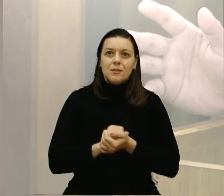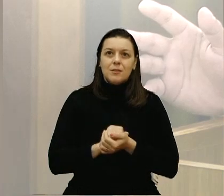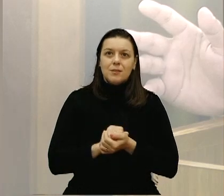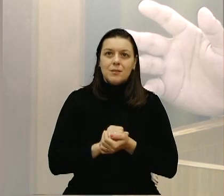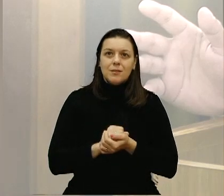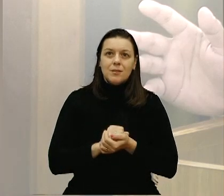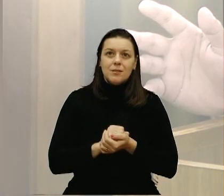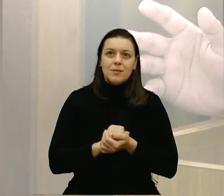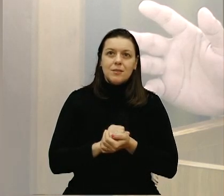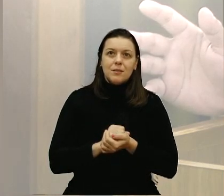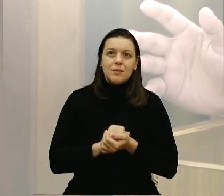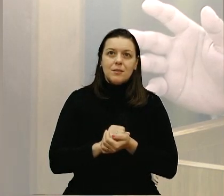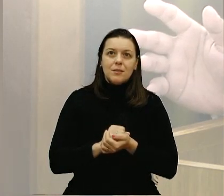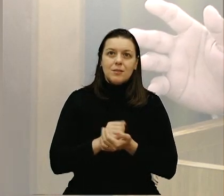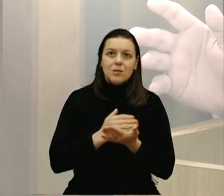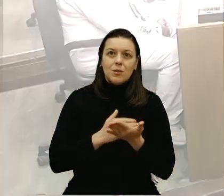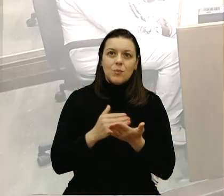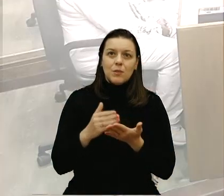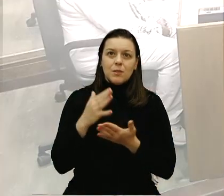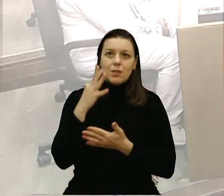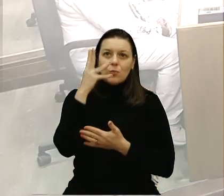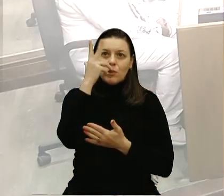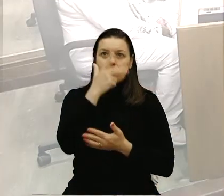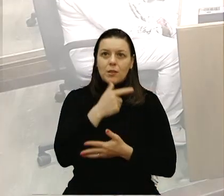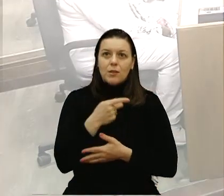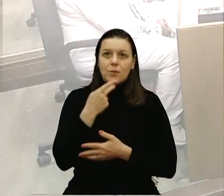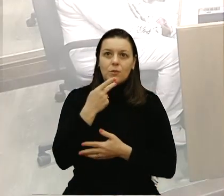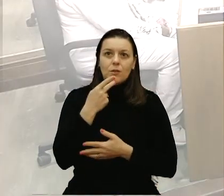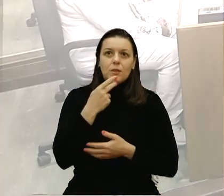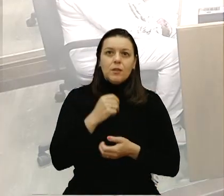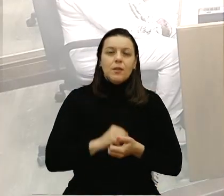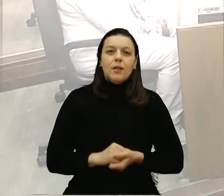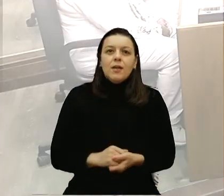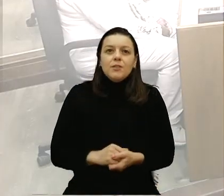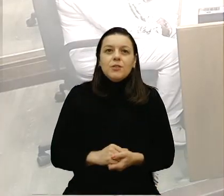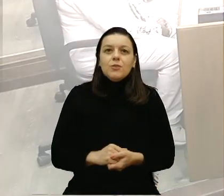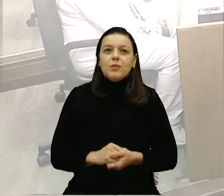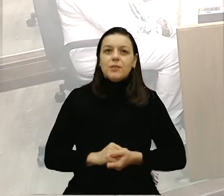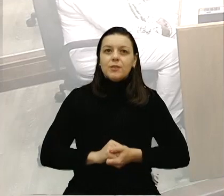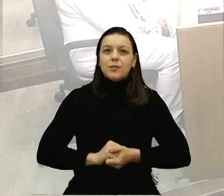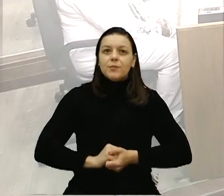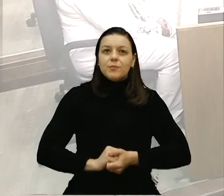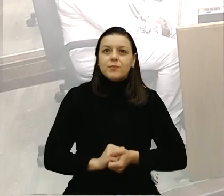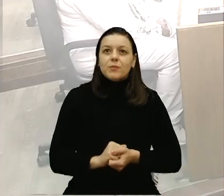gente começar bonito a minha fala? Só vamos ver se tem um microfone ali.